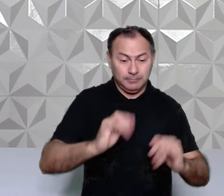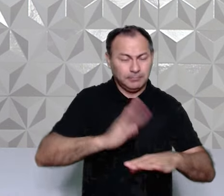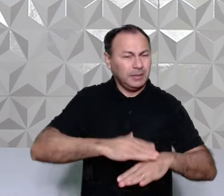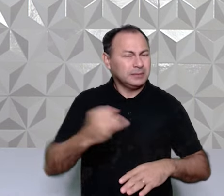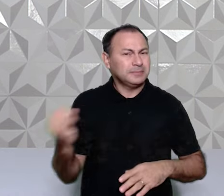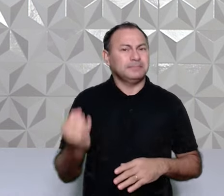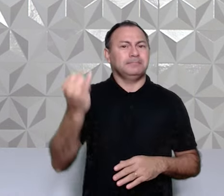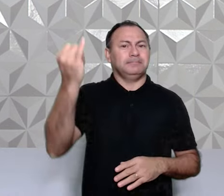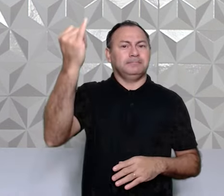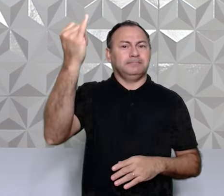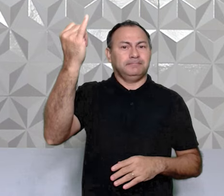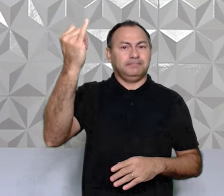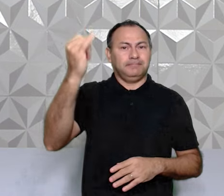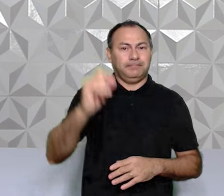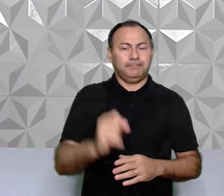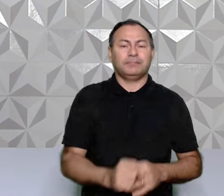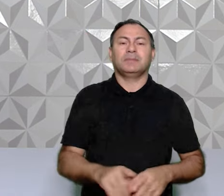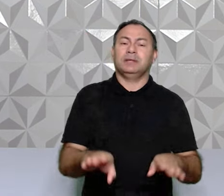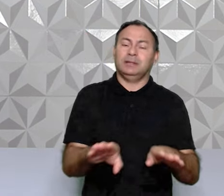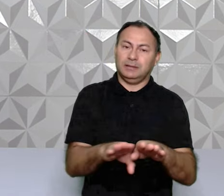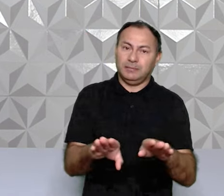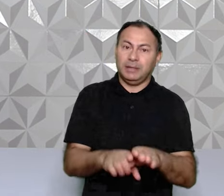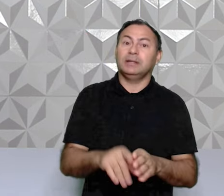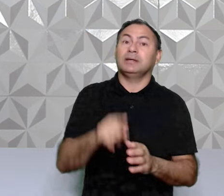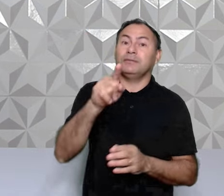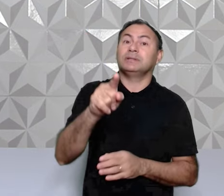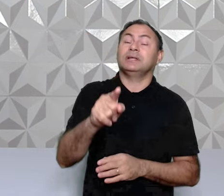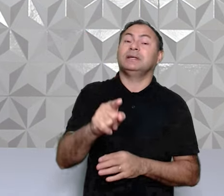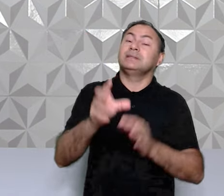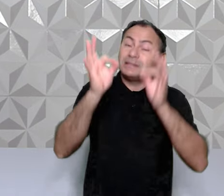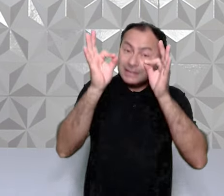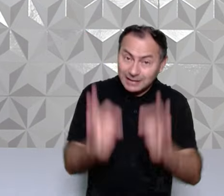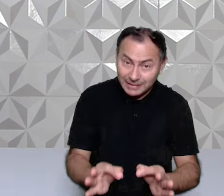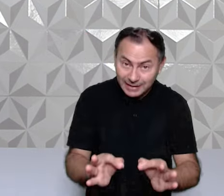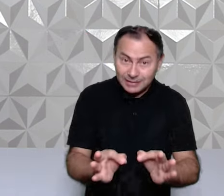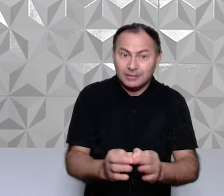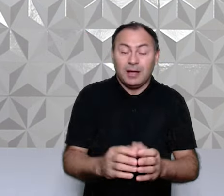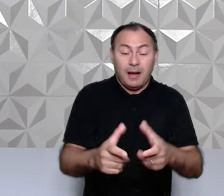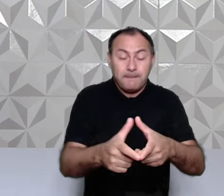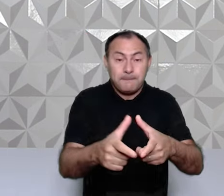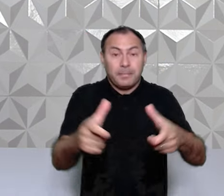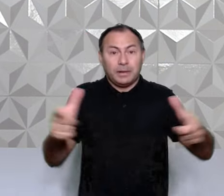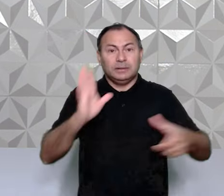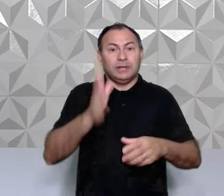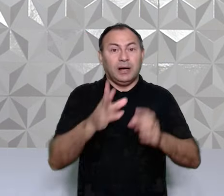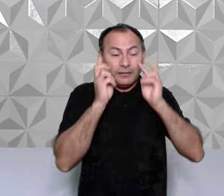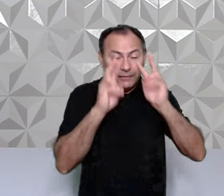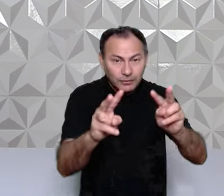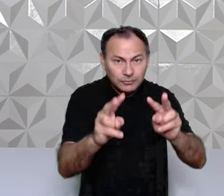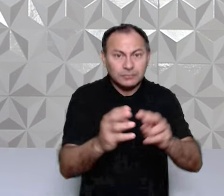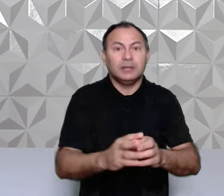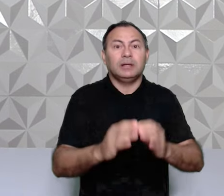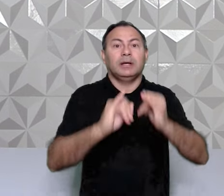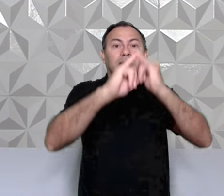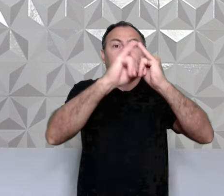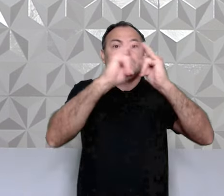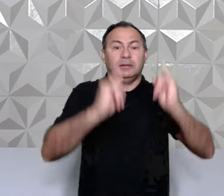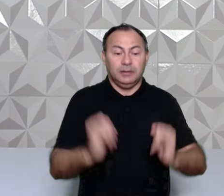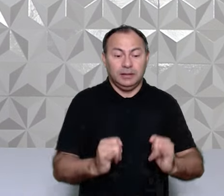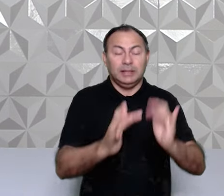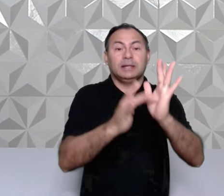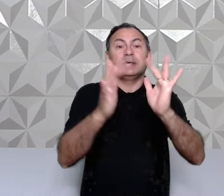imagem mais significativa, e que vocês com certeza, a maioria já viram, é